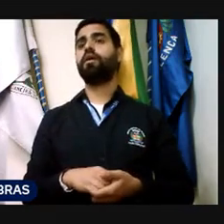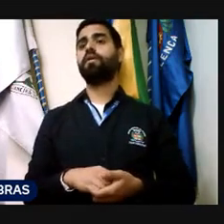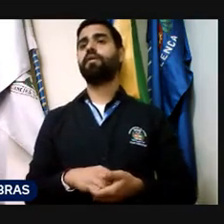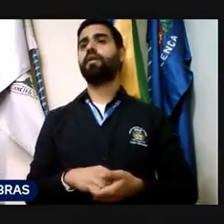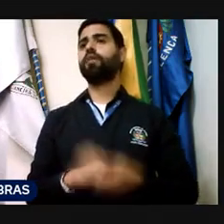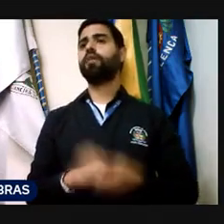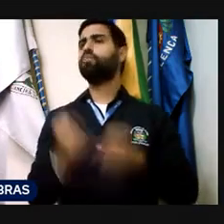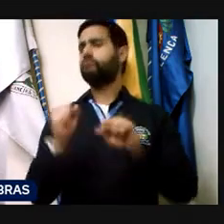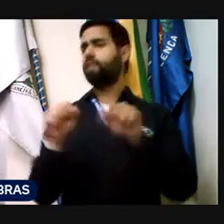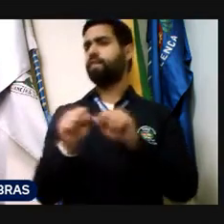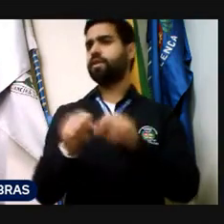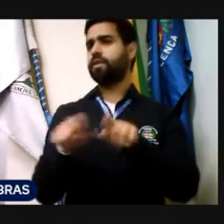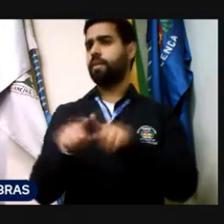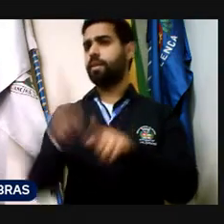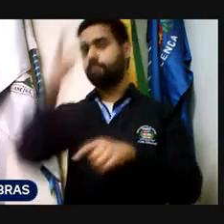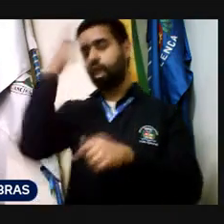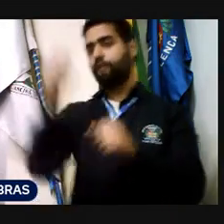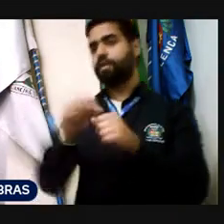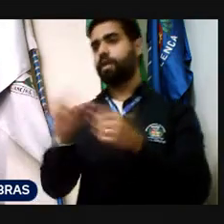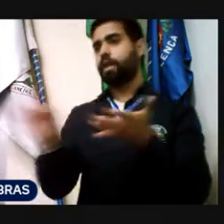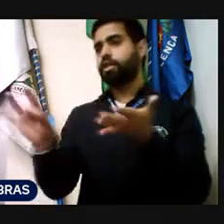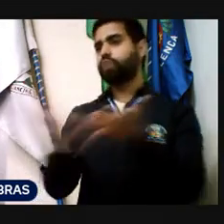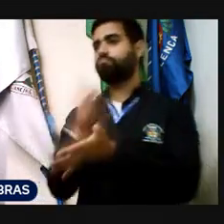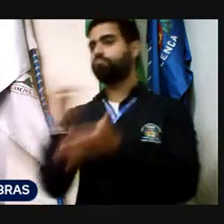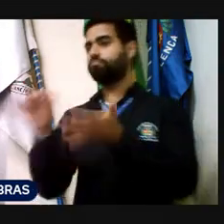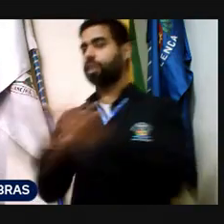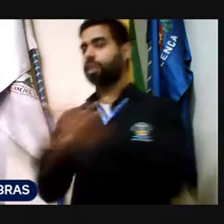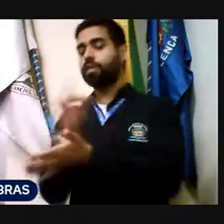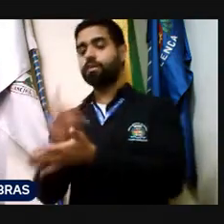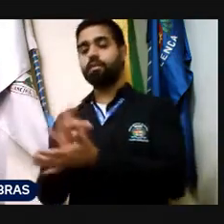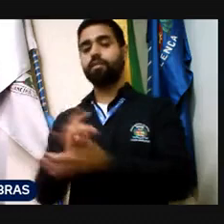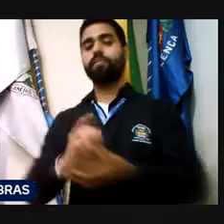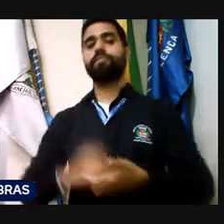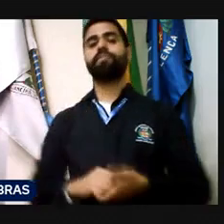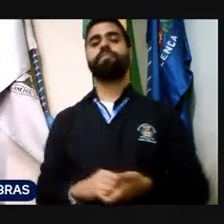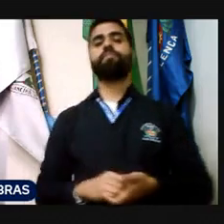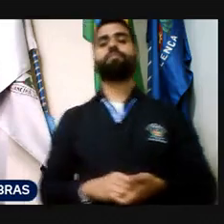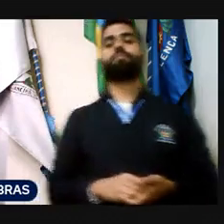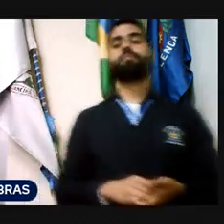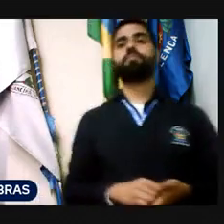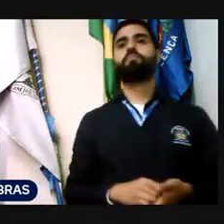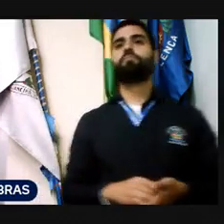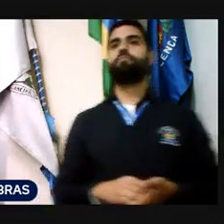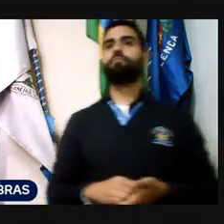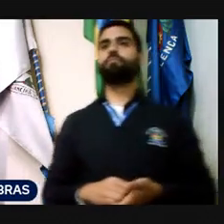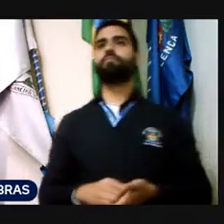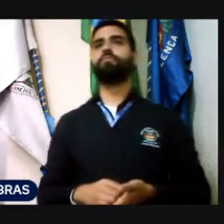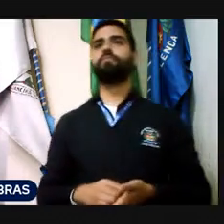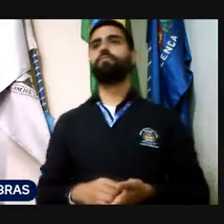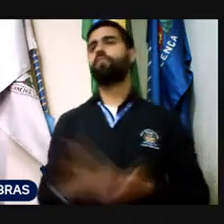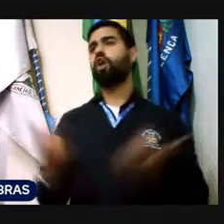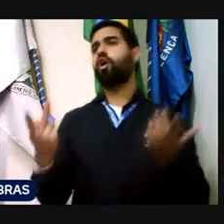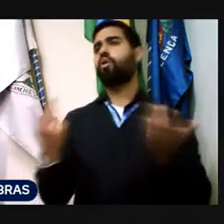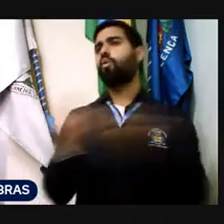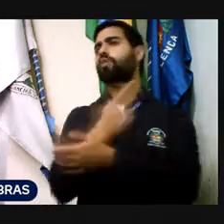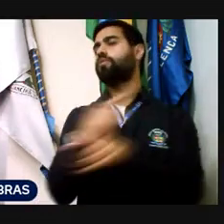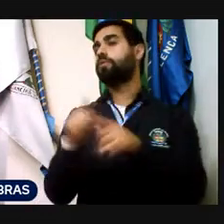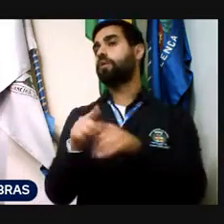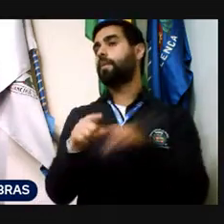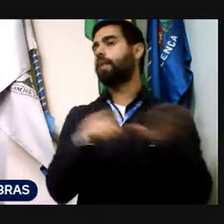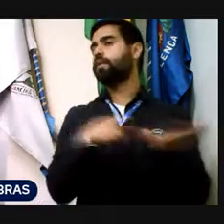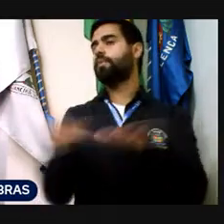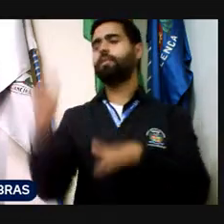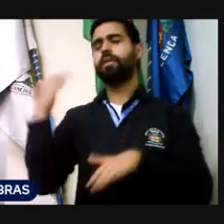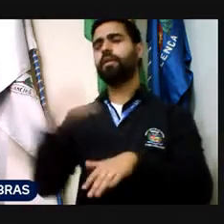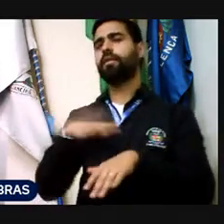para que a gente pudesse fazer essas inscrições. E nós conseguimos aí, na última semana, mais